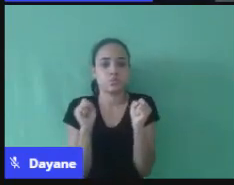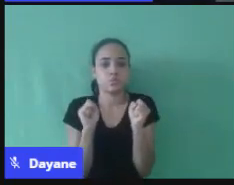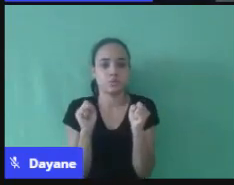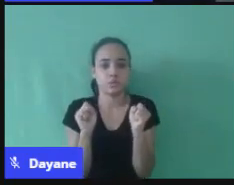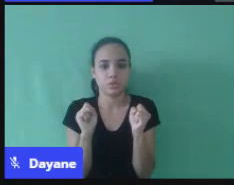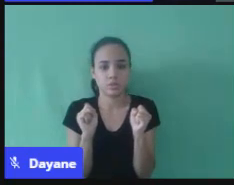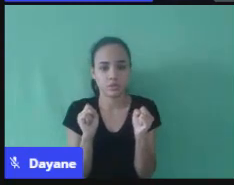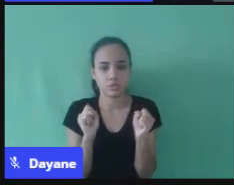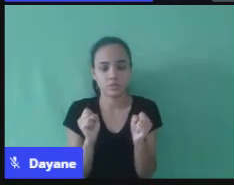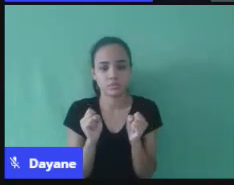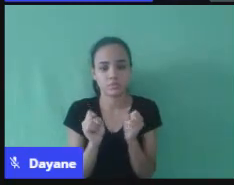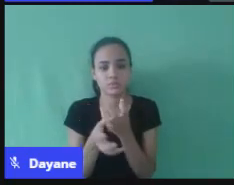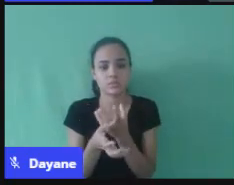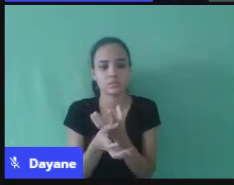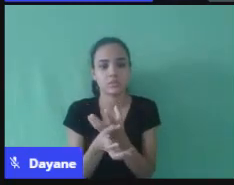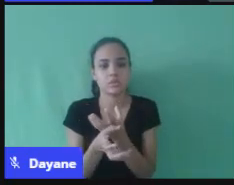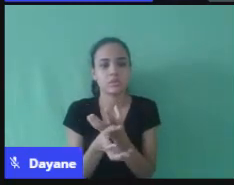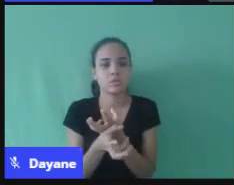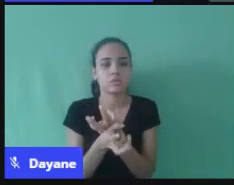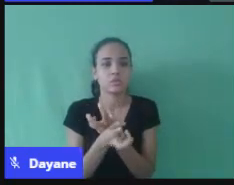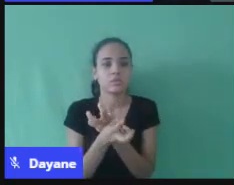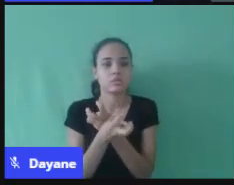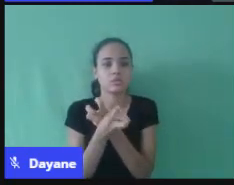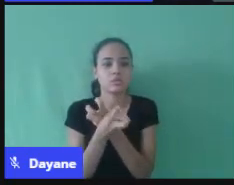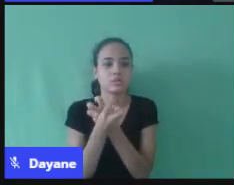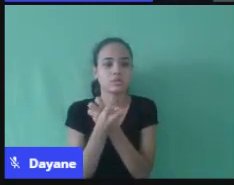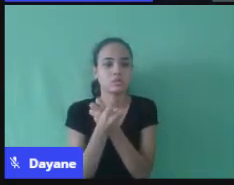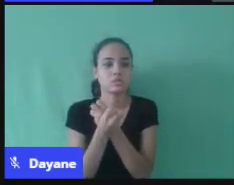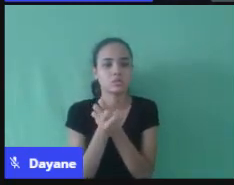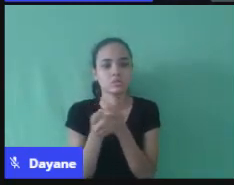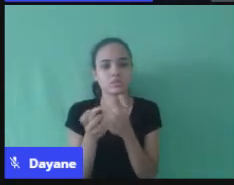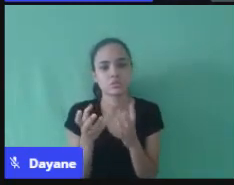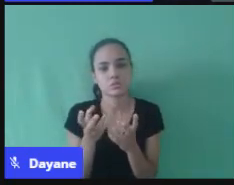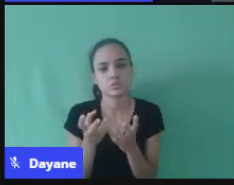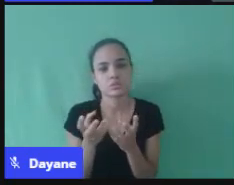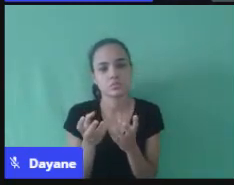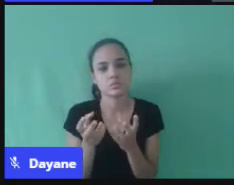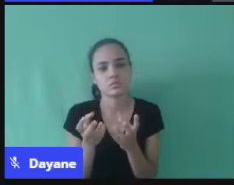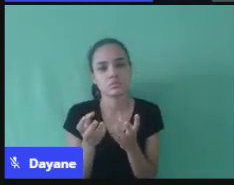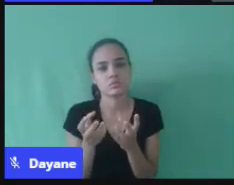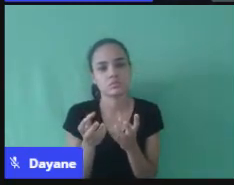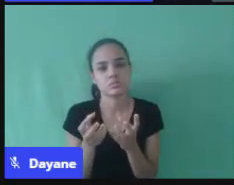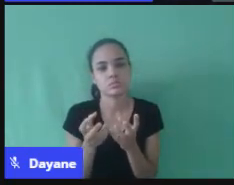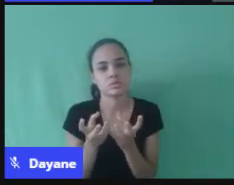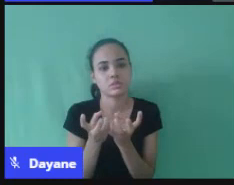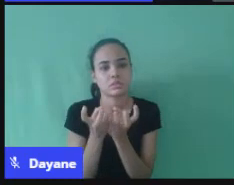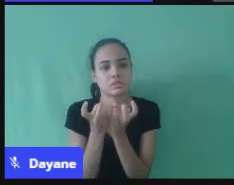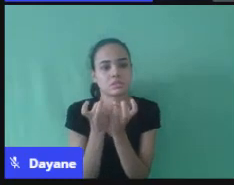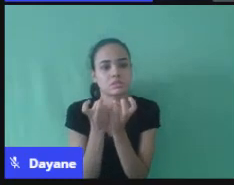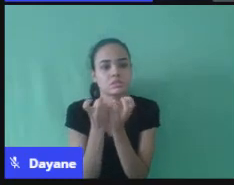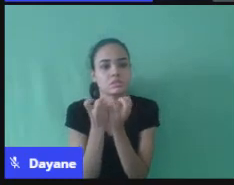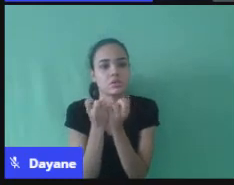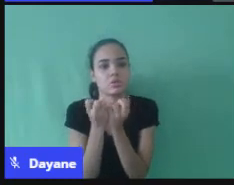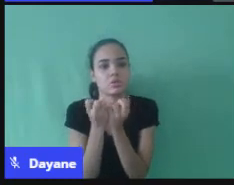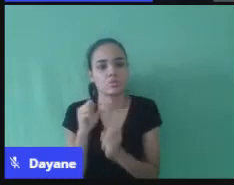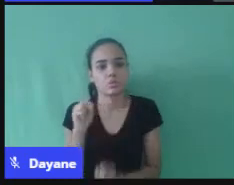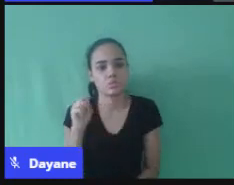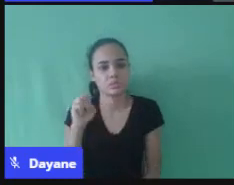preocupa, principalmente, né, nesse período, quando a gente falar desse inverno, também já